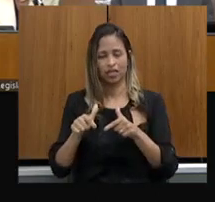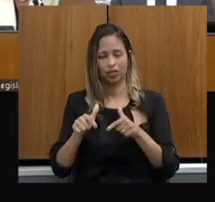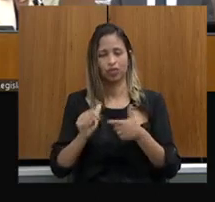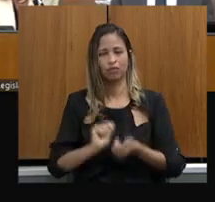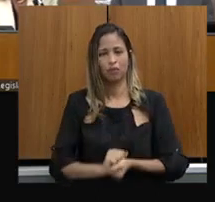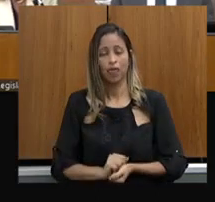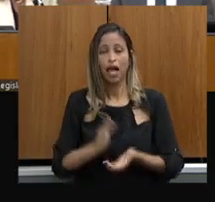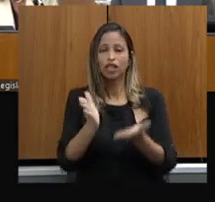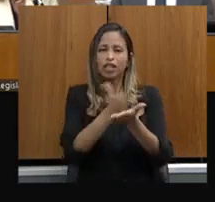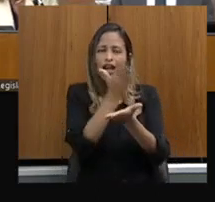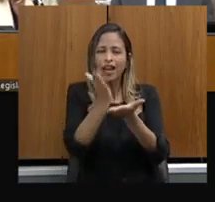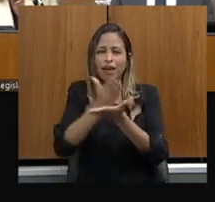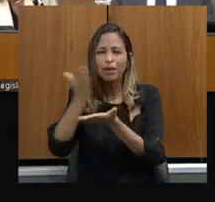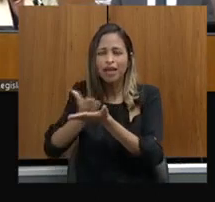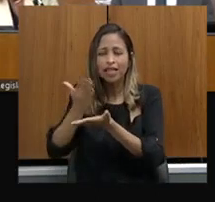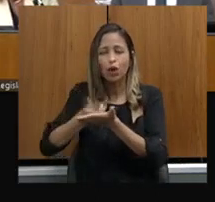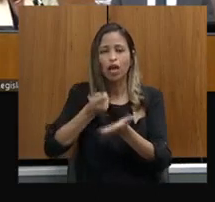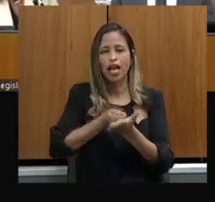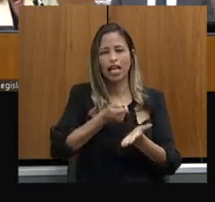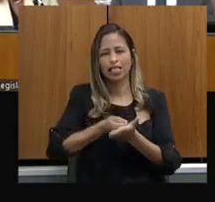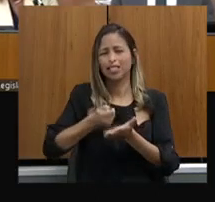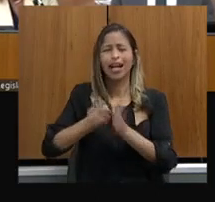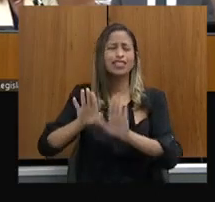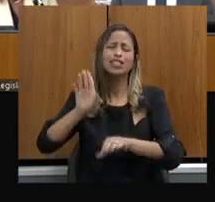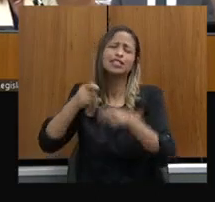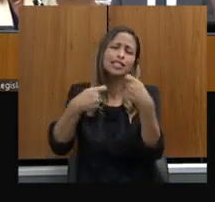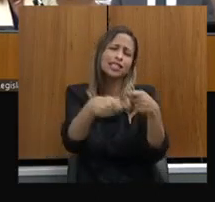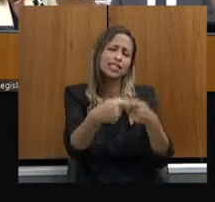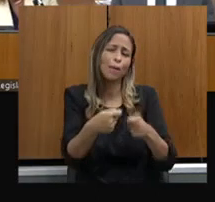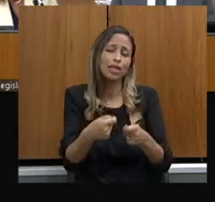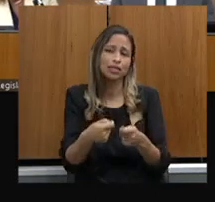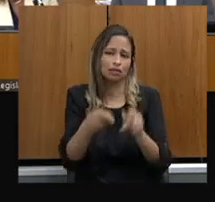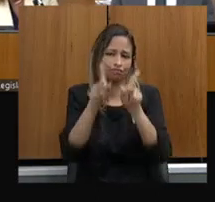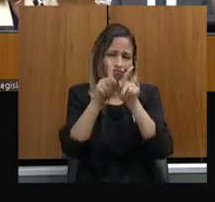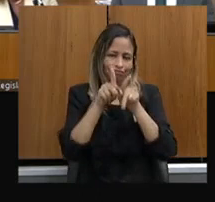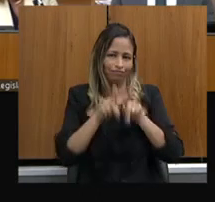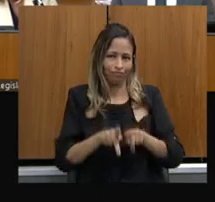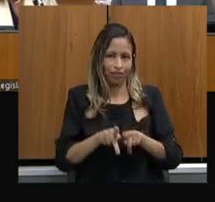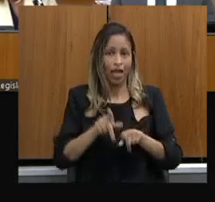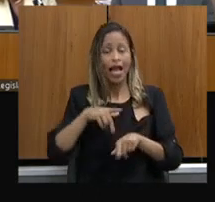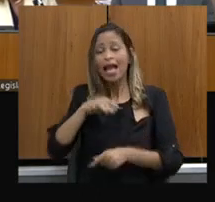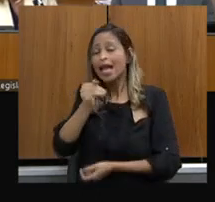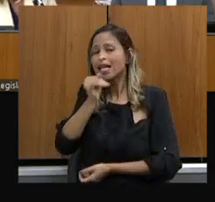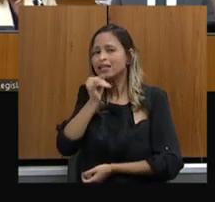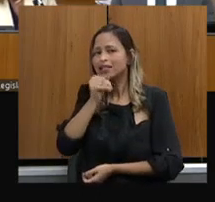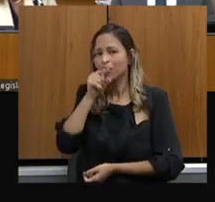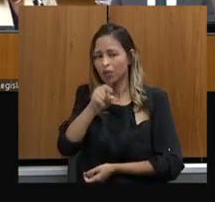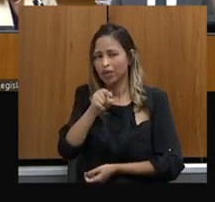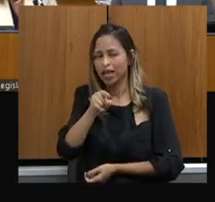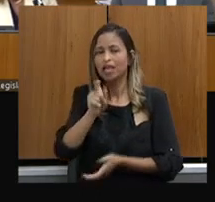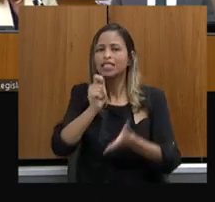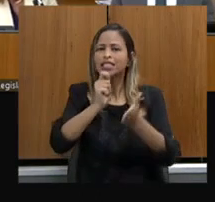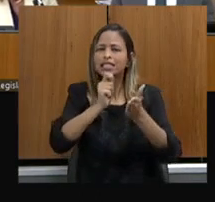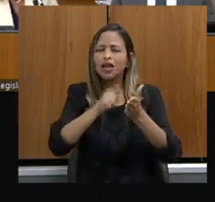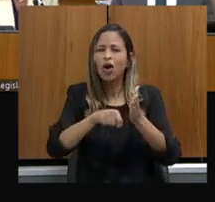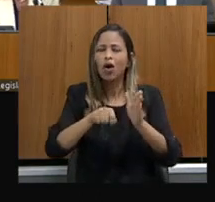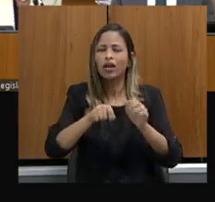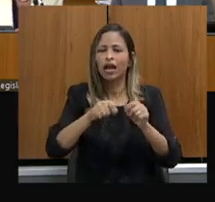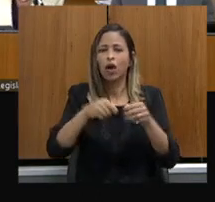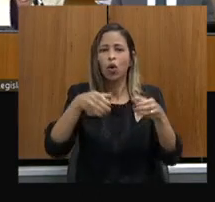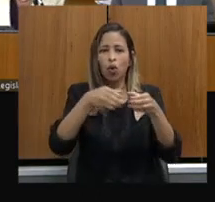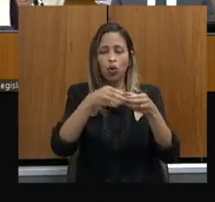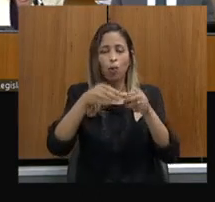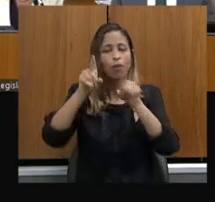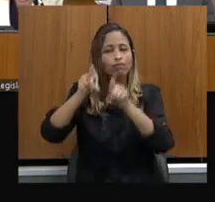da eliminação de exigências desnecessárias ao cidadãos um dos exemplos disso é a certificação do Instituto Mineiro